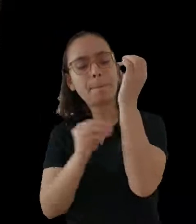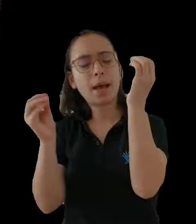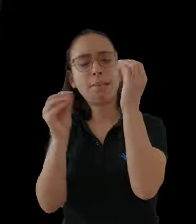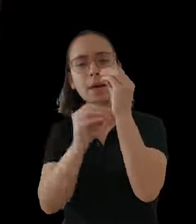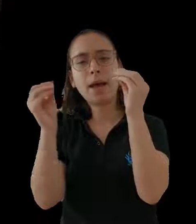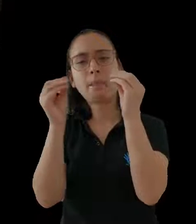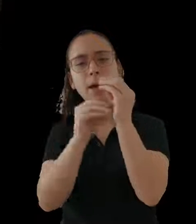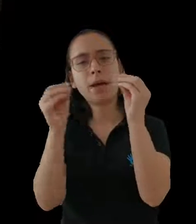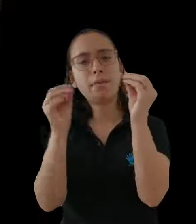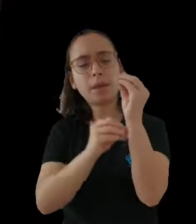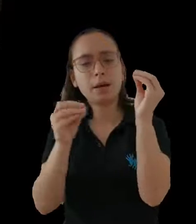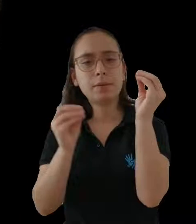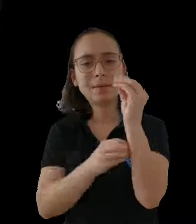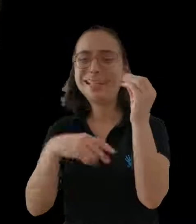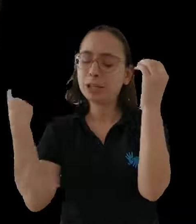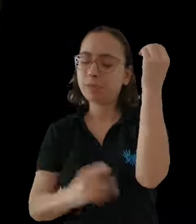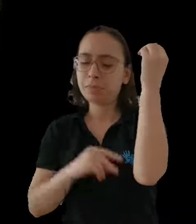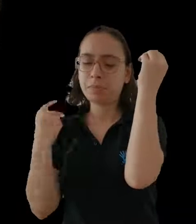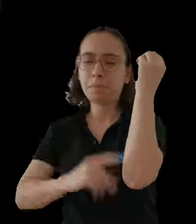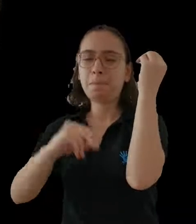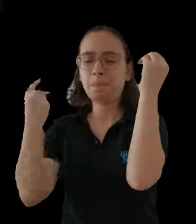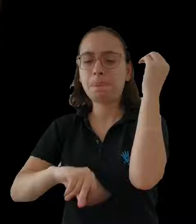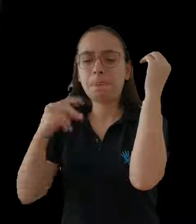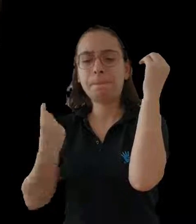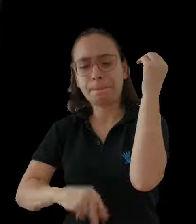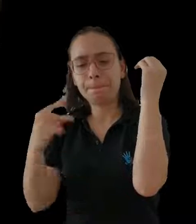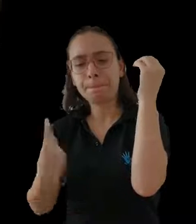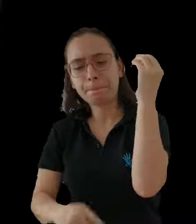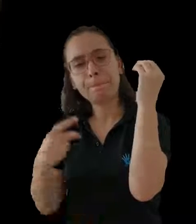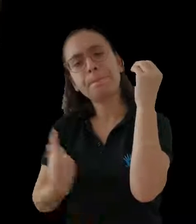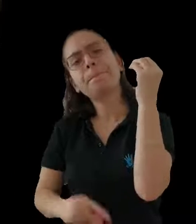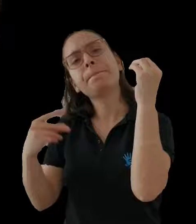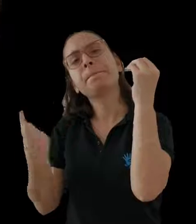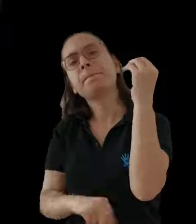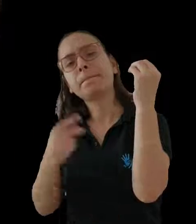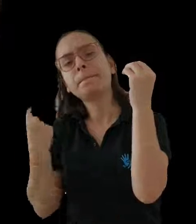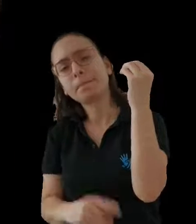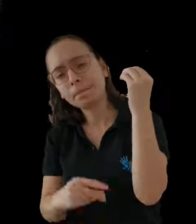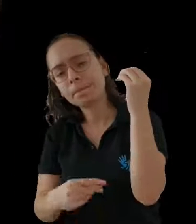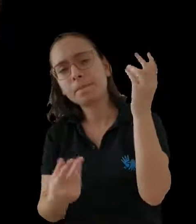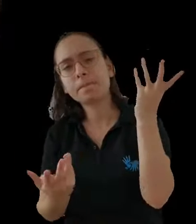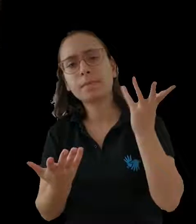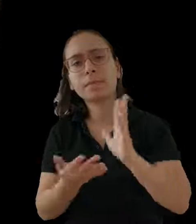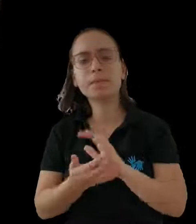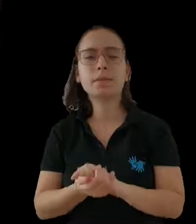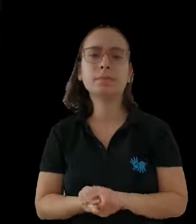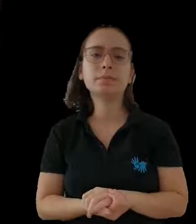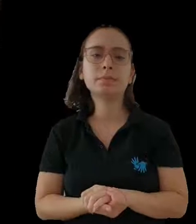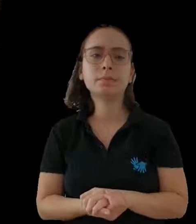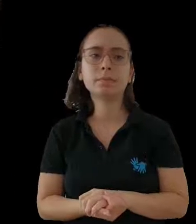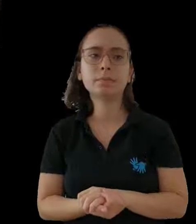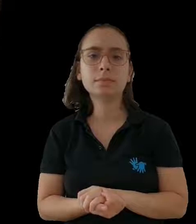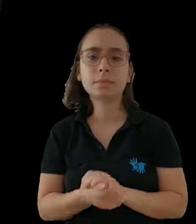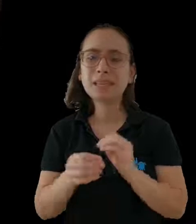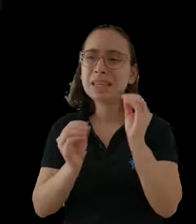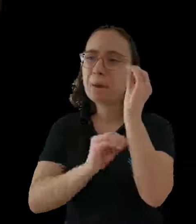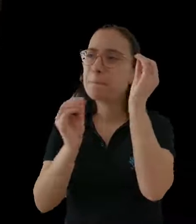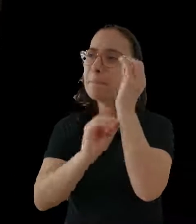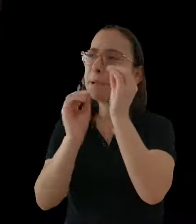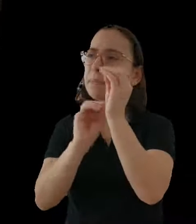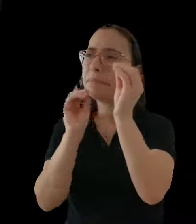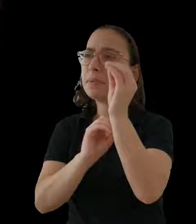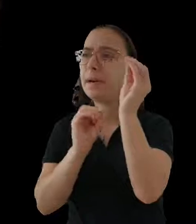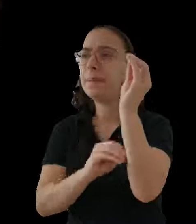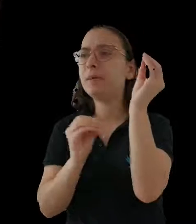estavam bicando o pintinho também. Então, de novo, a cena do ai, ui, ai, ui, ai, ui, ai, ui, ui, né? Assim, ui, ai,